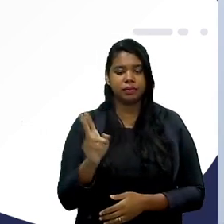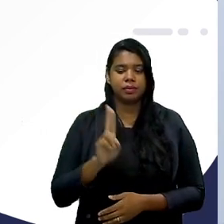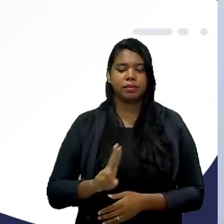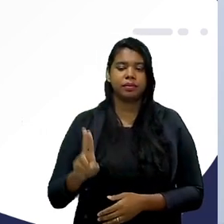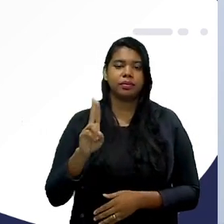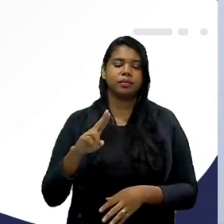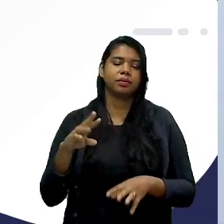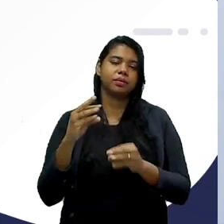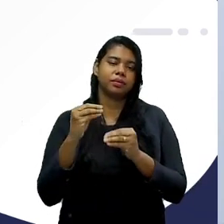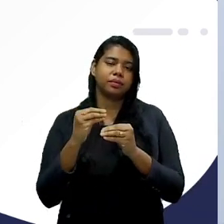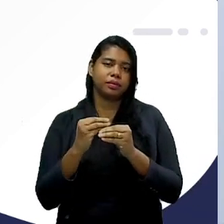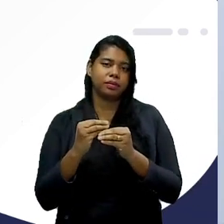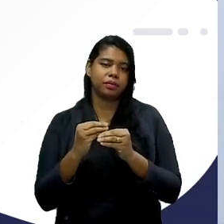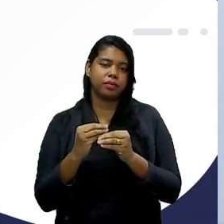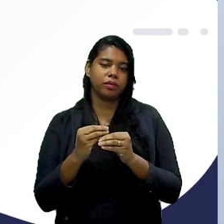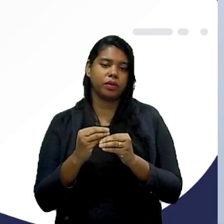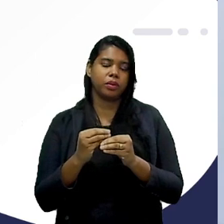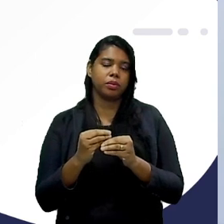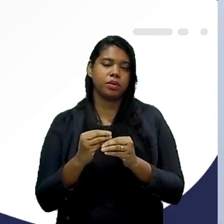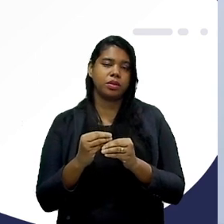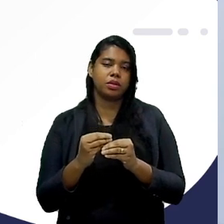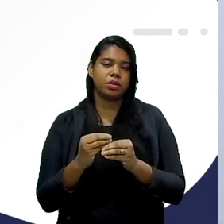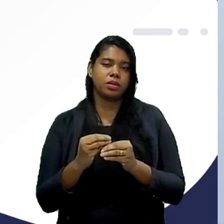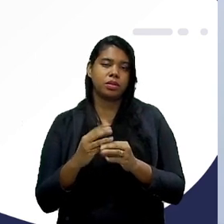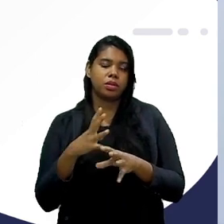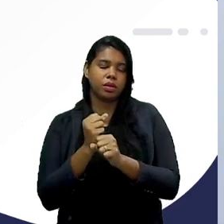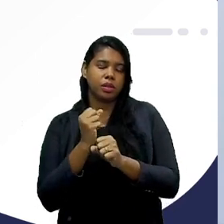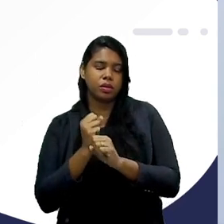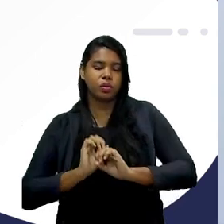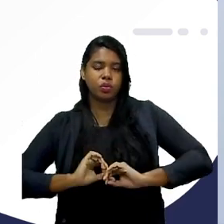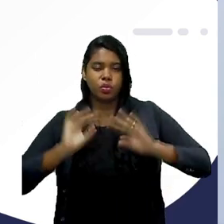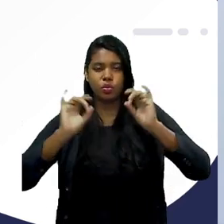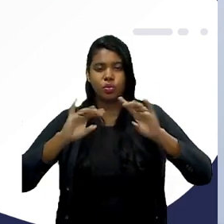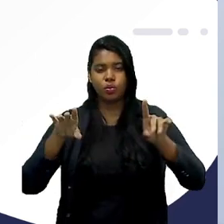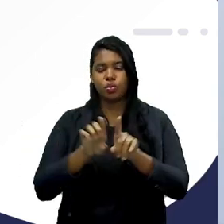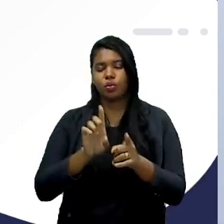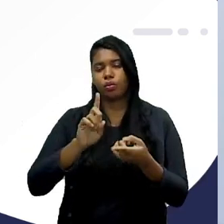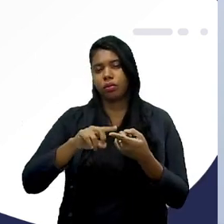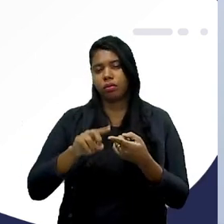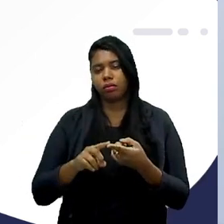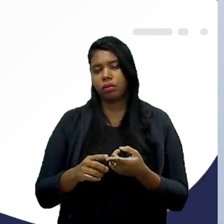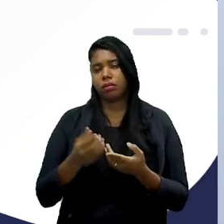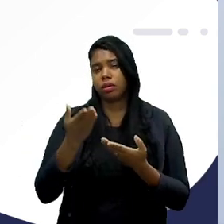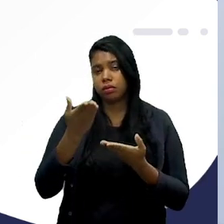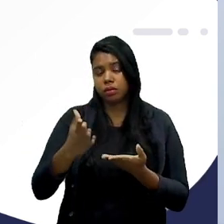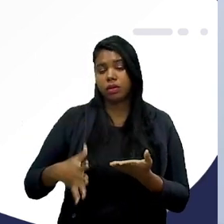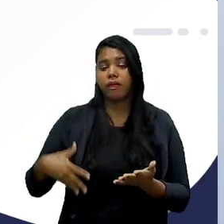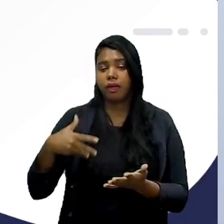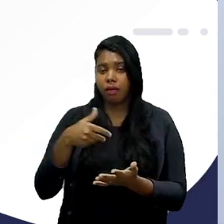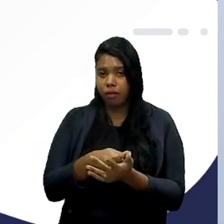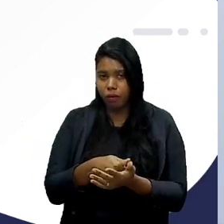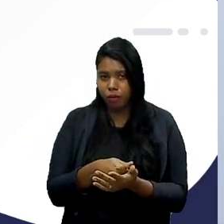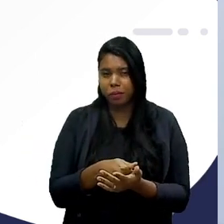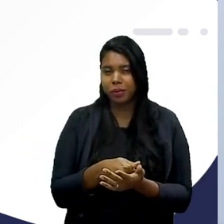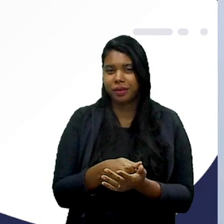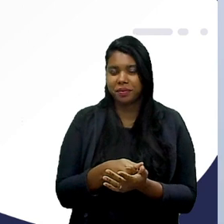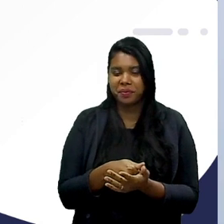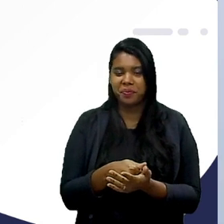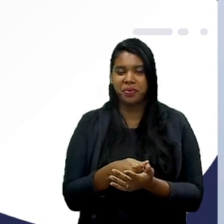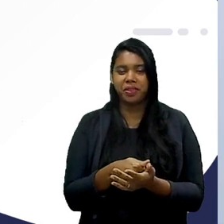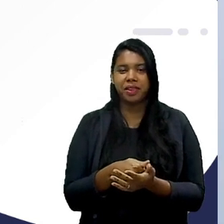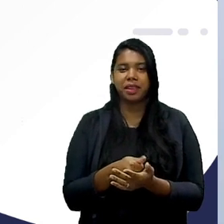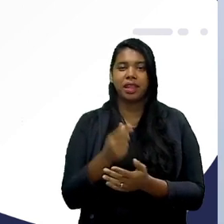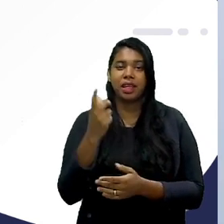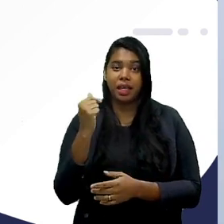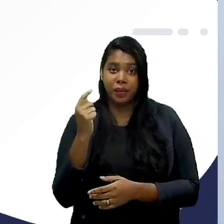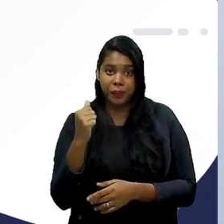na formação do preço de venda. Mas no caso do comércio, você vai a um fornecedor, compra a mercadoria. Agora, o preço